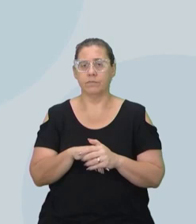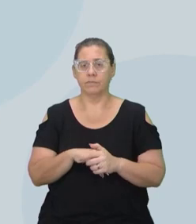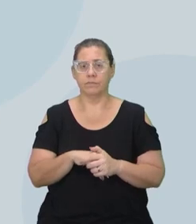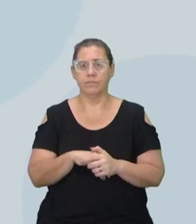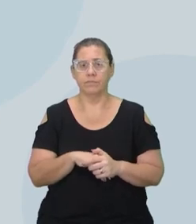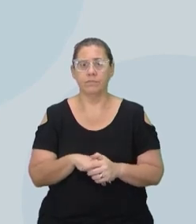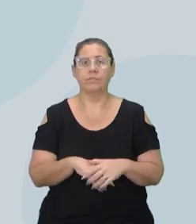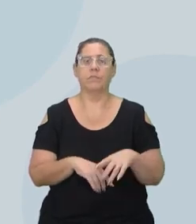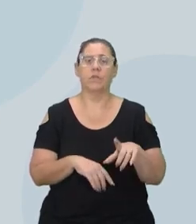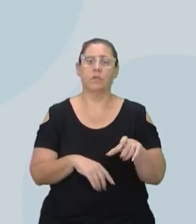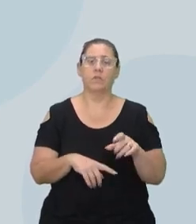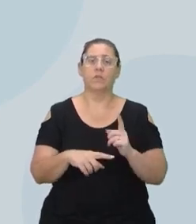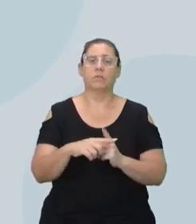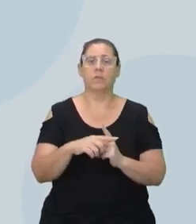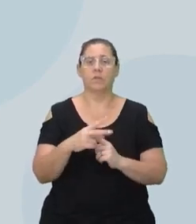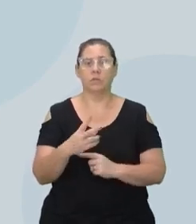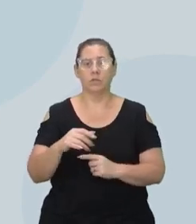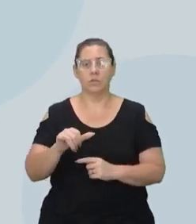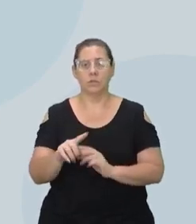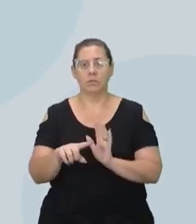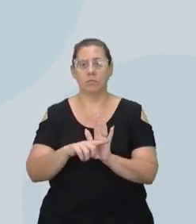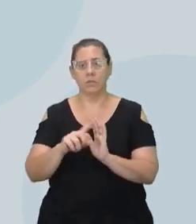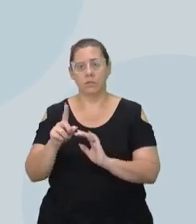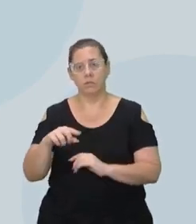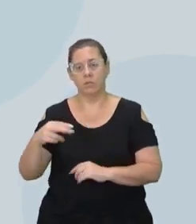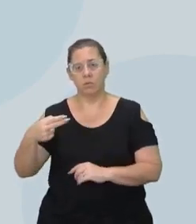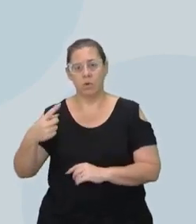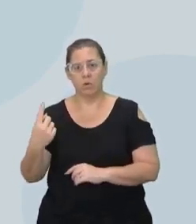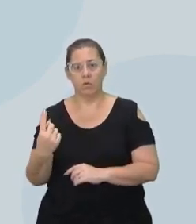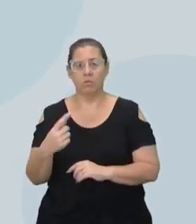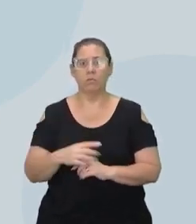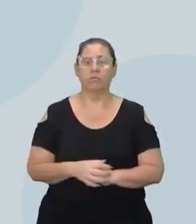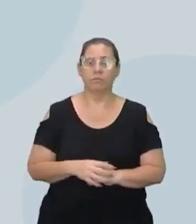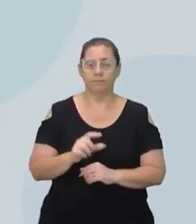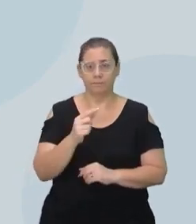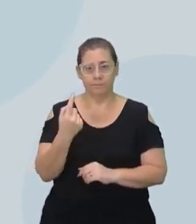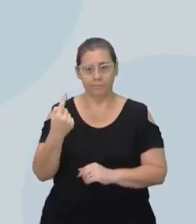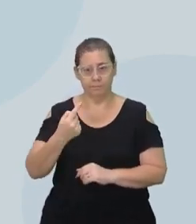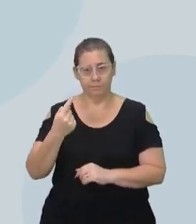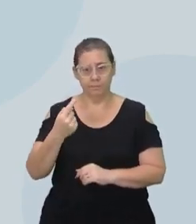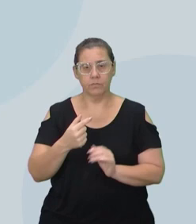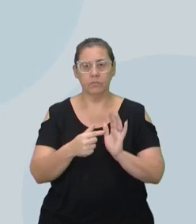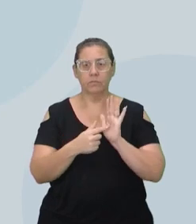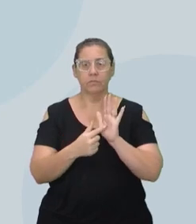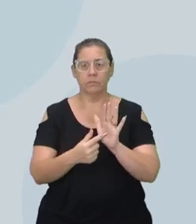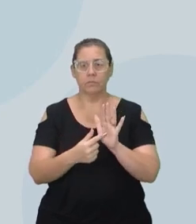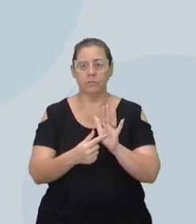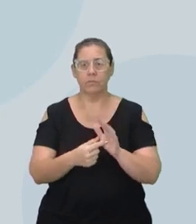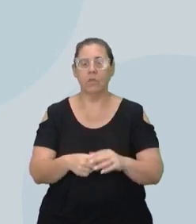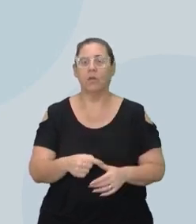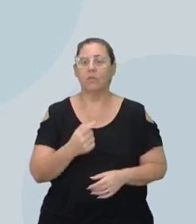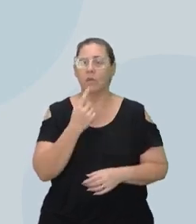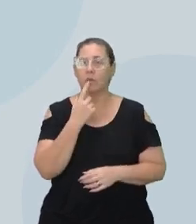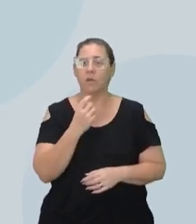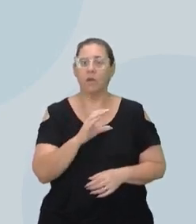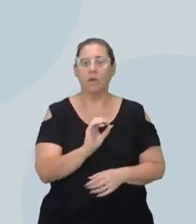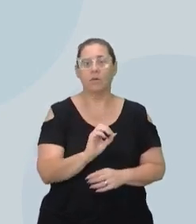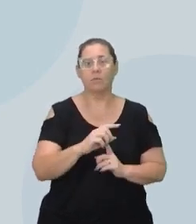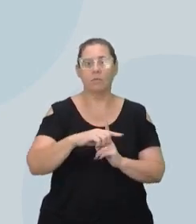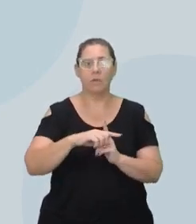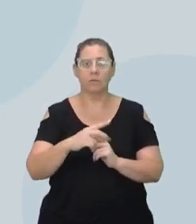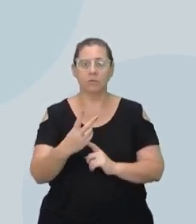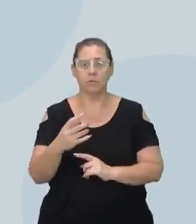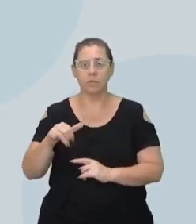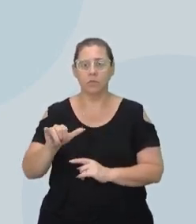tô aqui. X mais 2y menos z igual a 1 é a primeira linha. O que está indicado aí de vermelho?